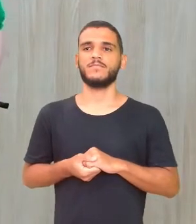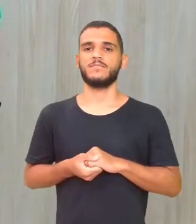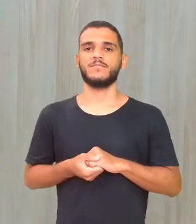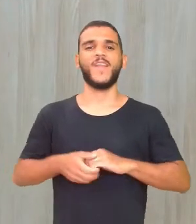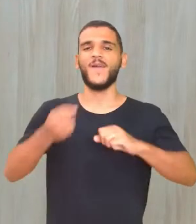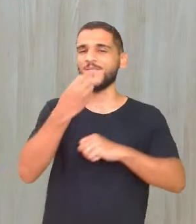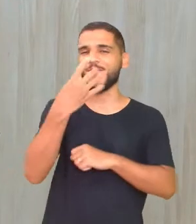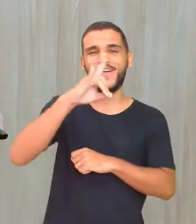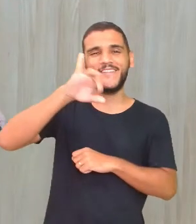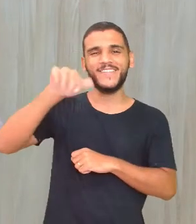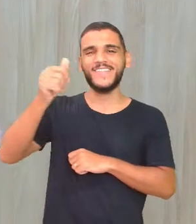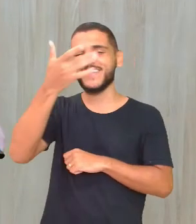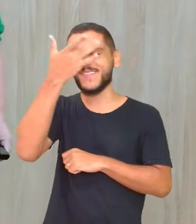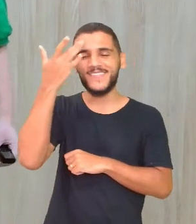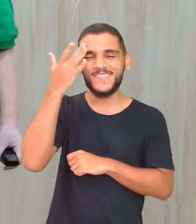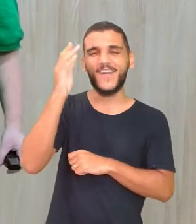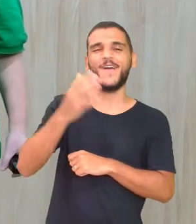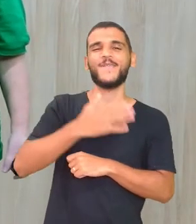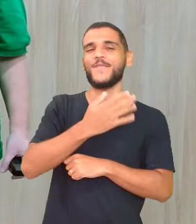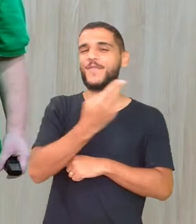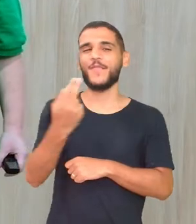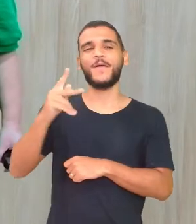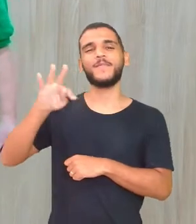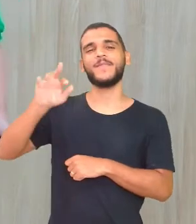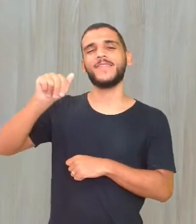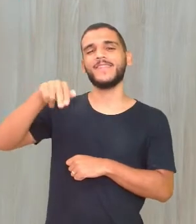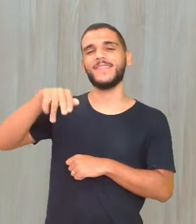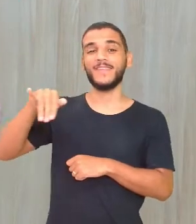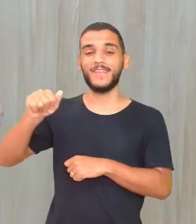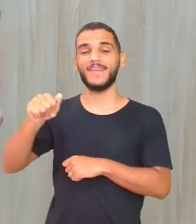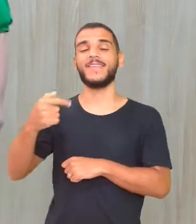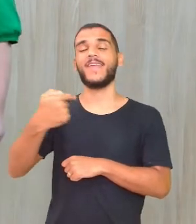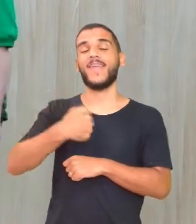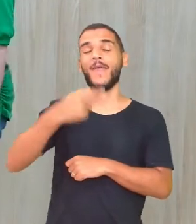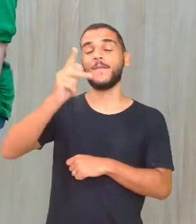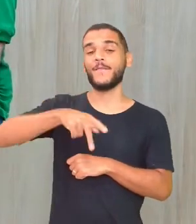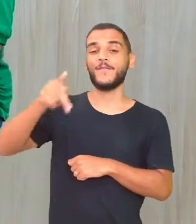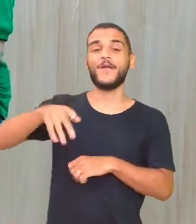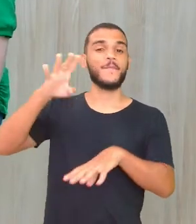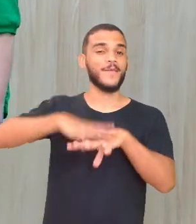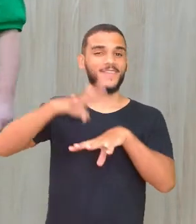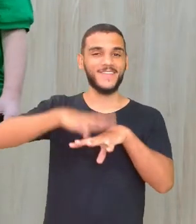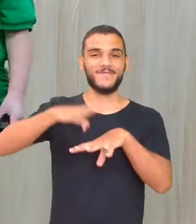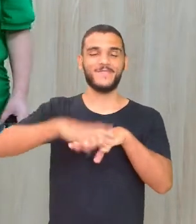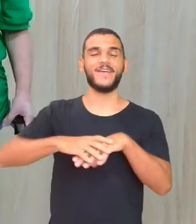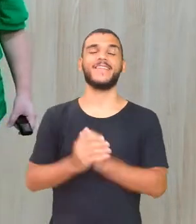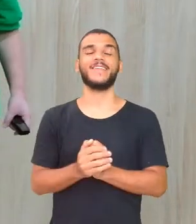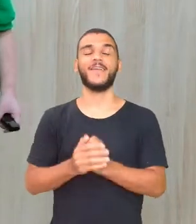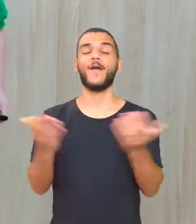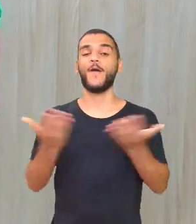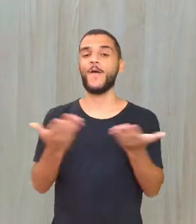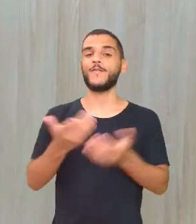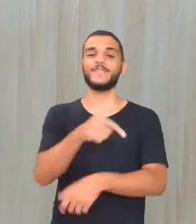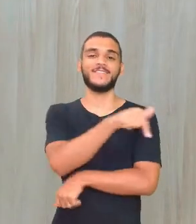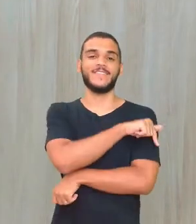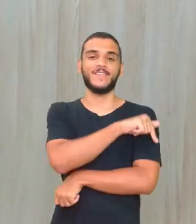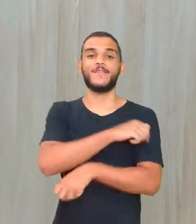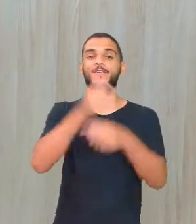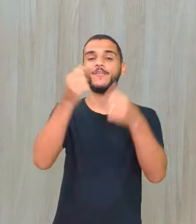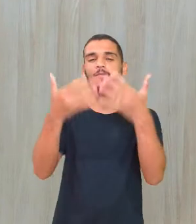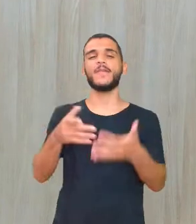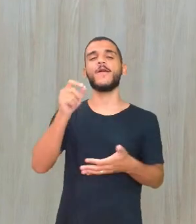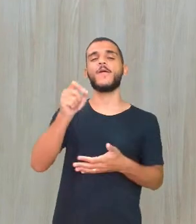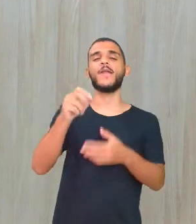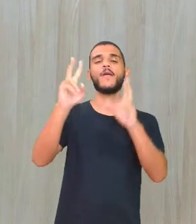Bom dia, turma! Sou Tânia Paredes, professora de matemática, e hoje, na aula do 7º ano, vamos falar sobre planos